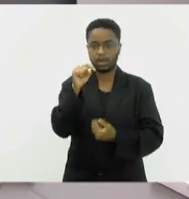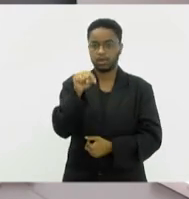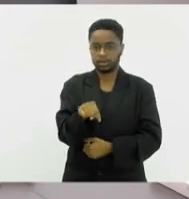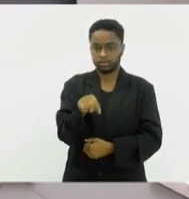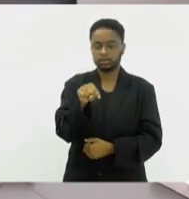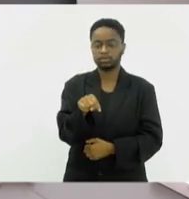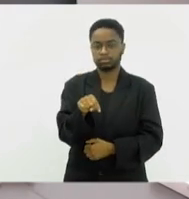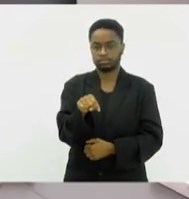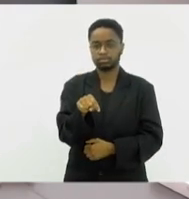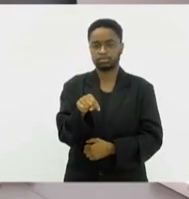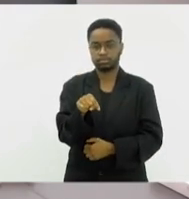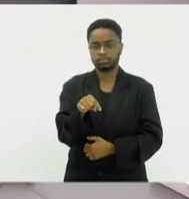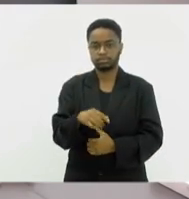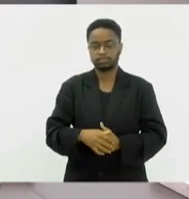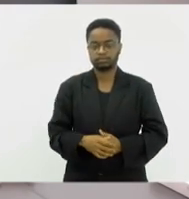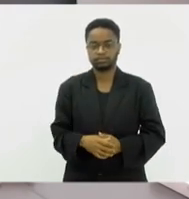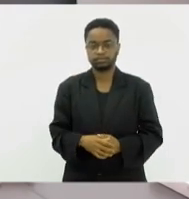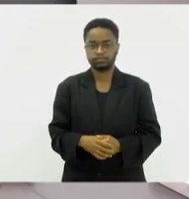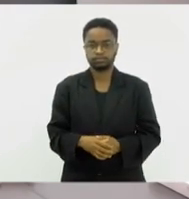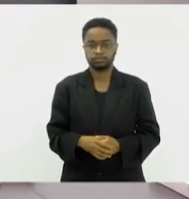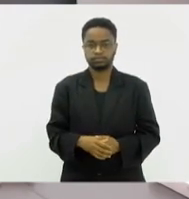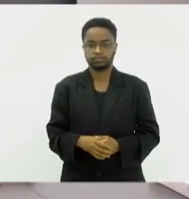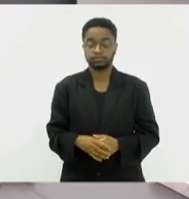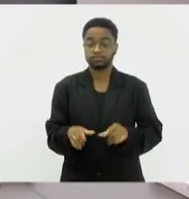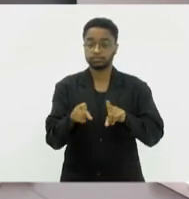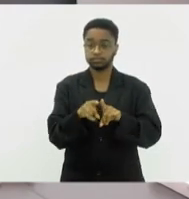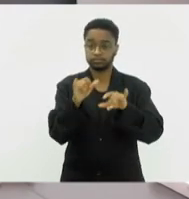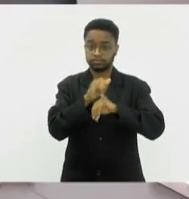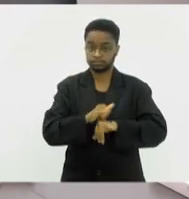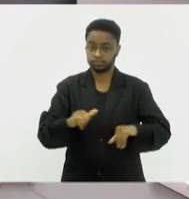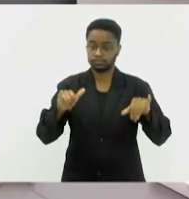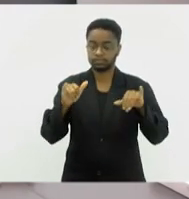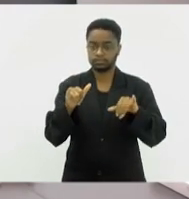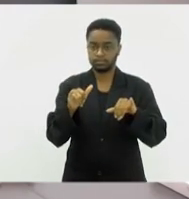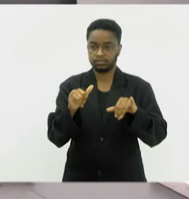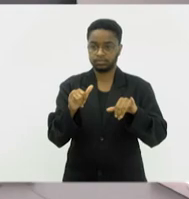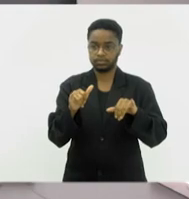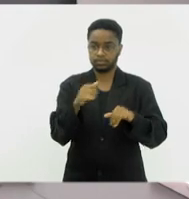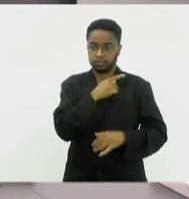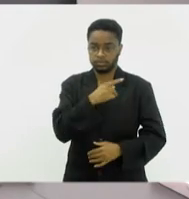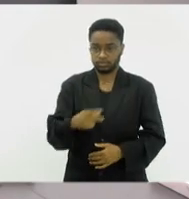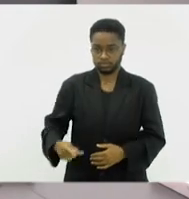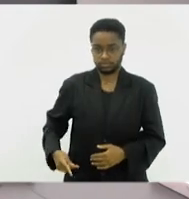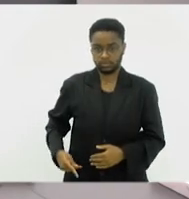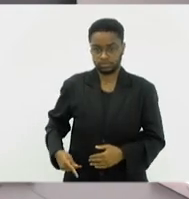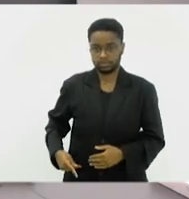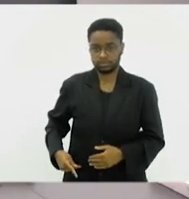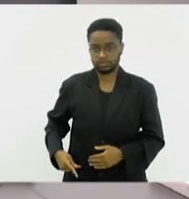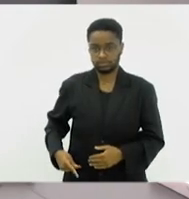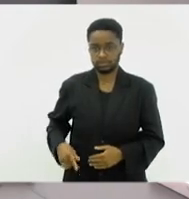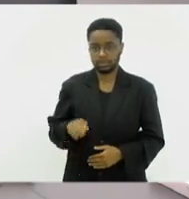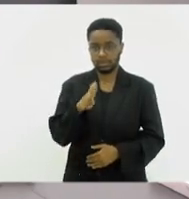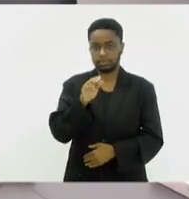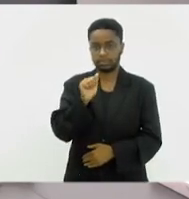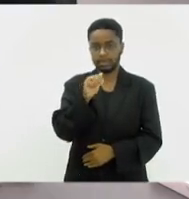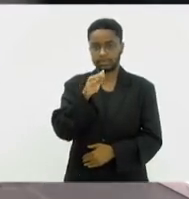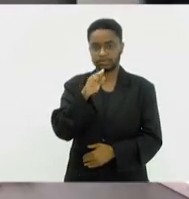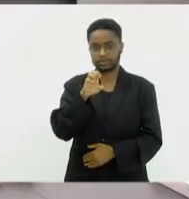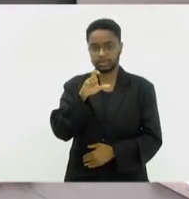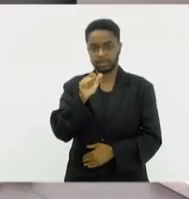da realização dessa reunião aqui agora. Dizer que o presidente Rodrigo Bacelar,